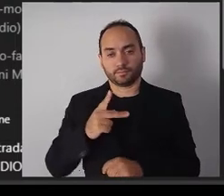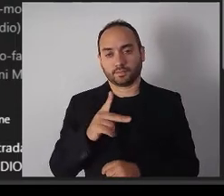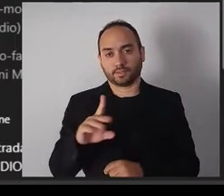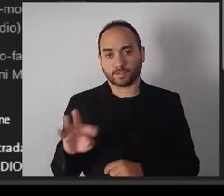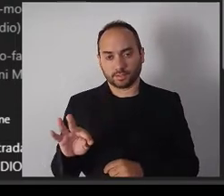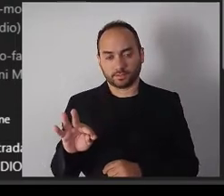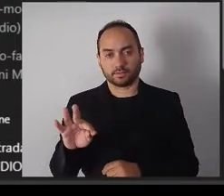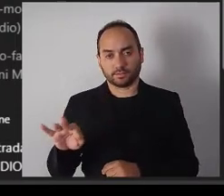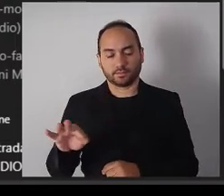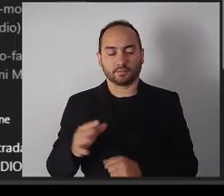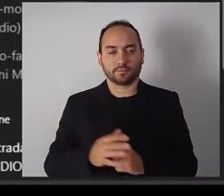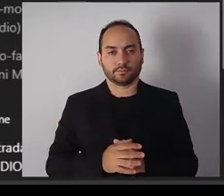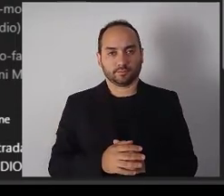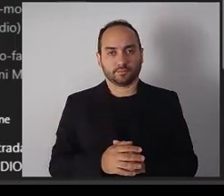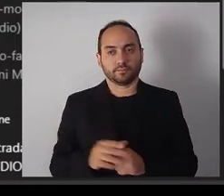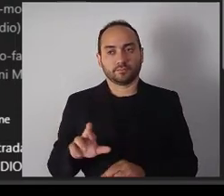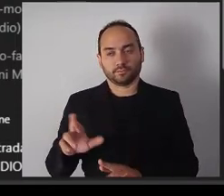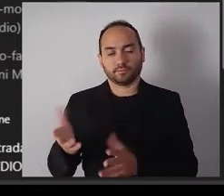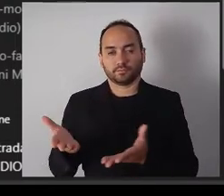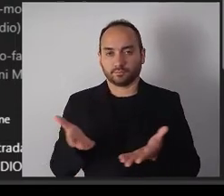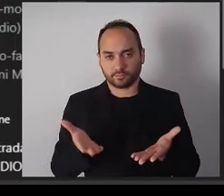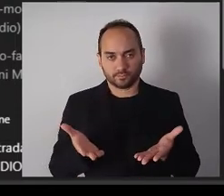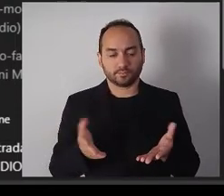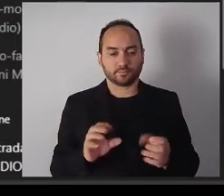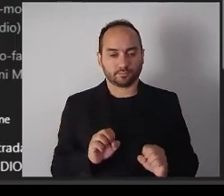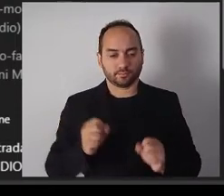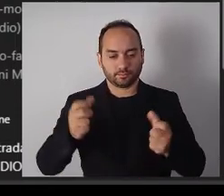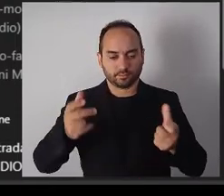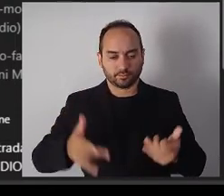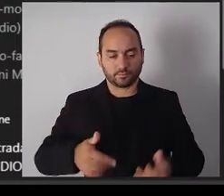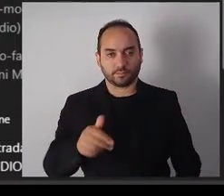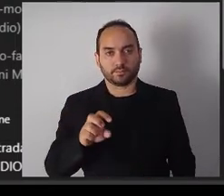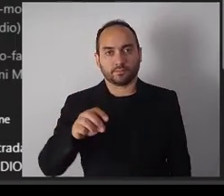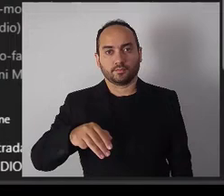Partido dos Trabalhadores. Doutor Wilker, Vossa Excelência tem a palavra por 15 minutos.